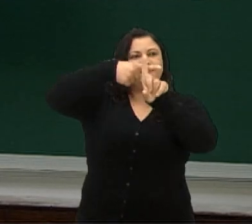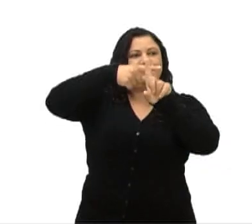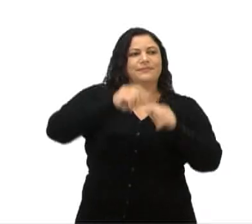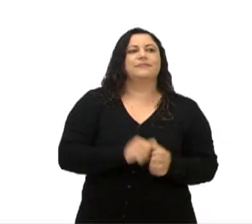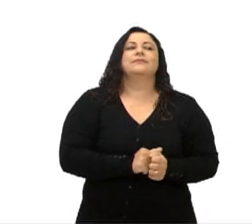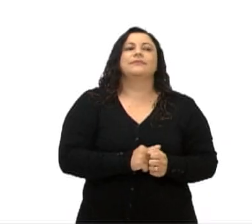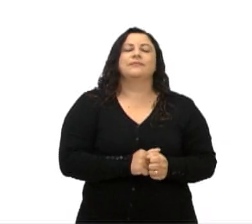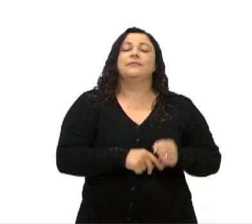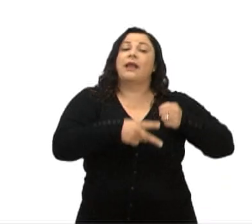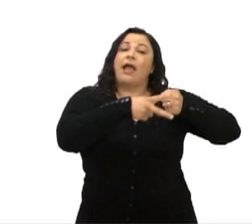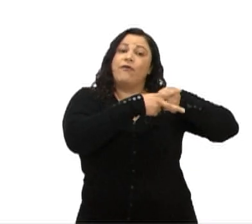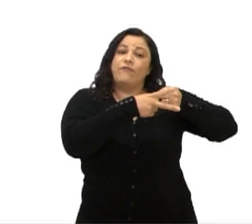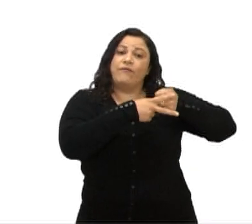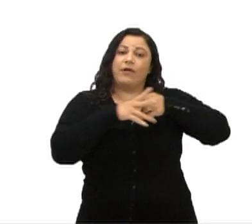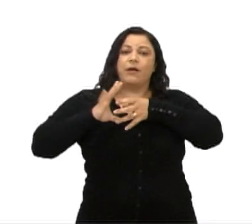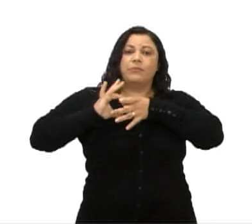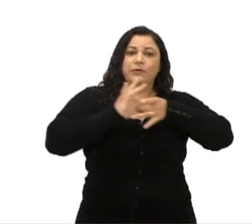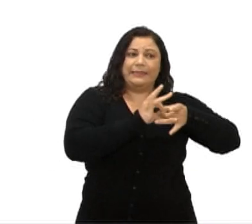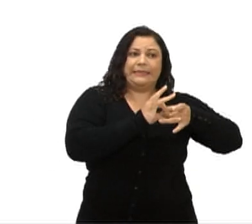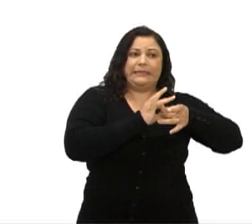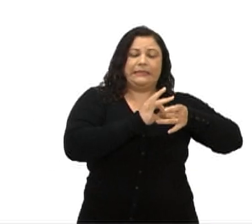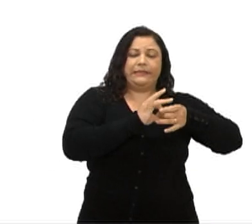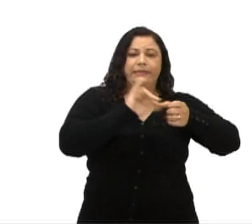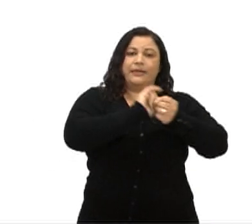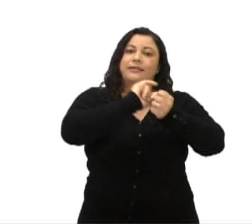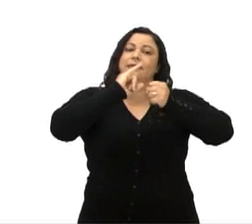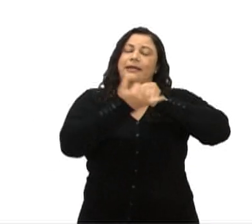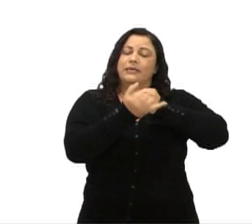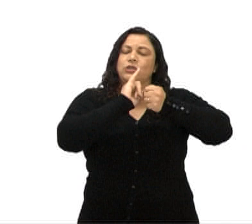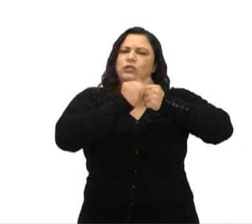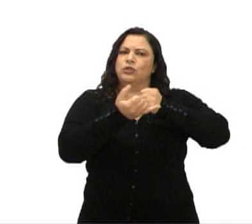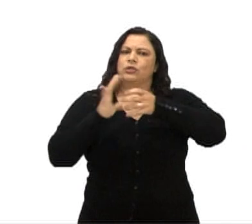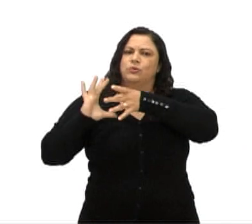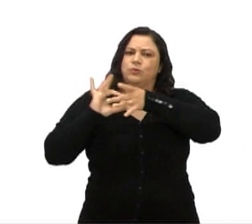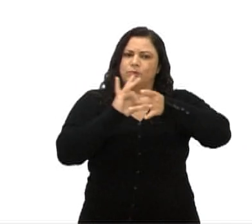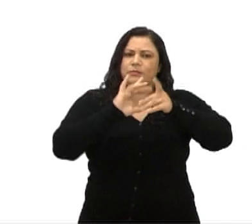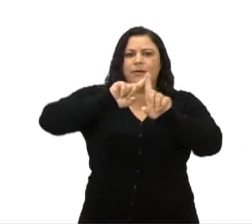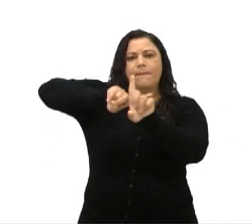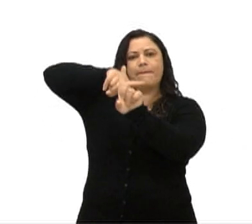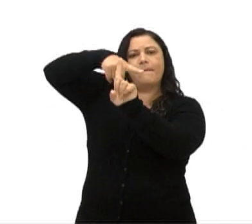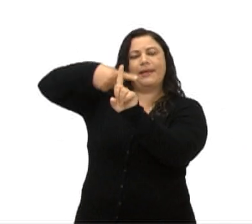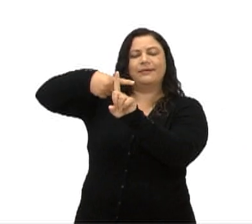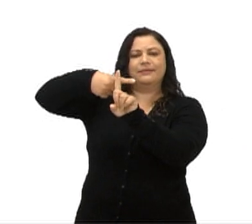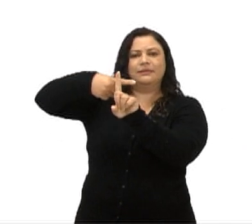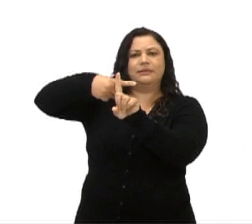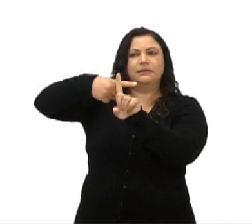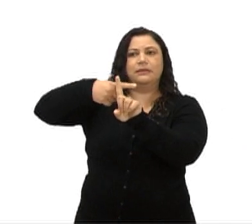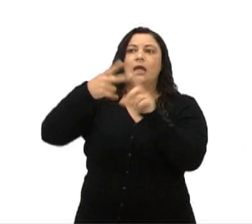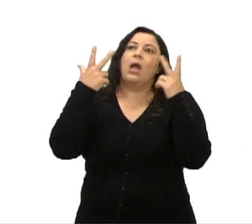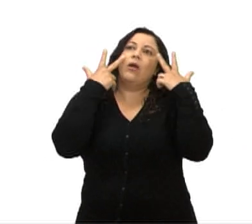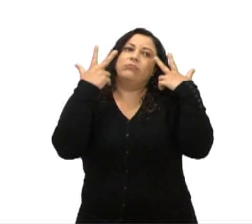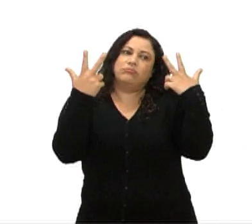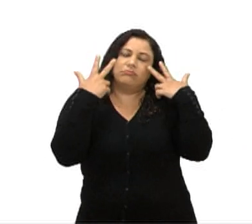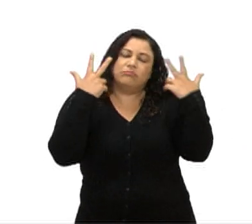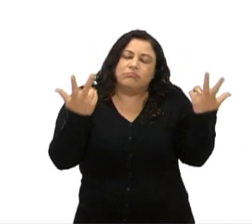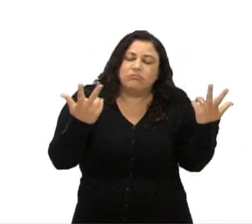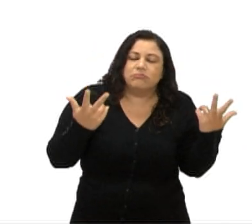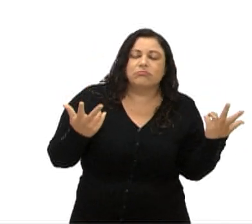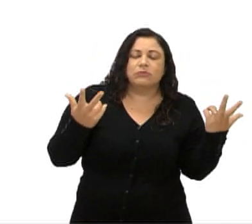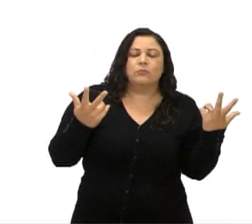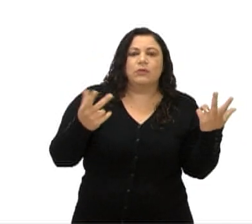meus amigos. Verbos de ligação mais adjetivos, normalmente, não falei sempre, eu falei normalmente,